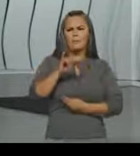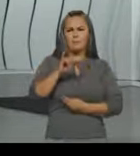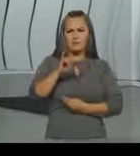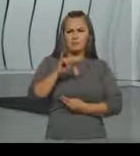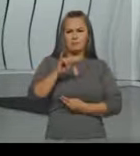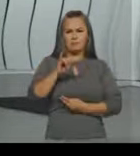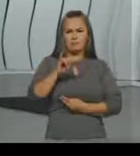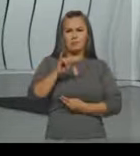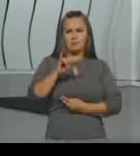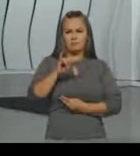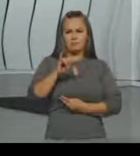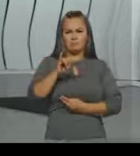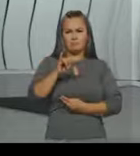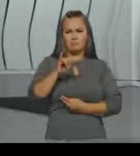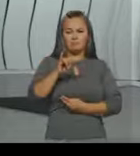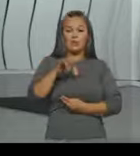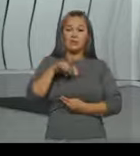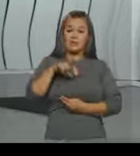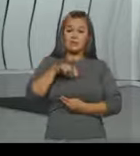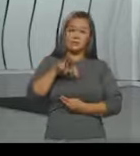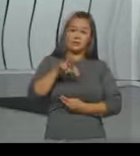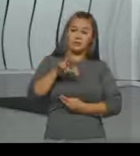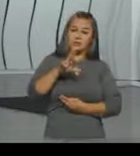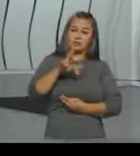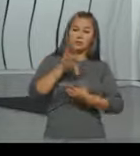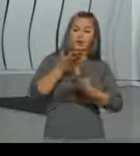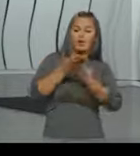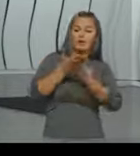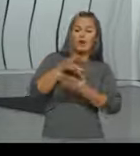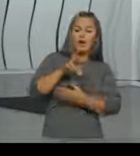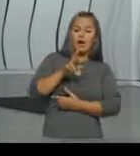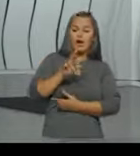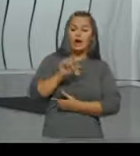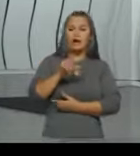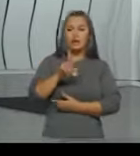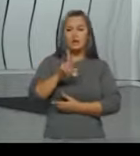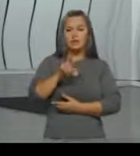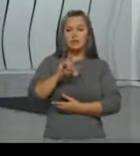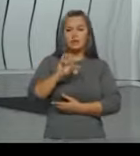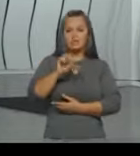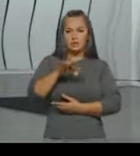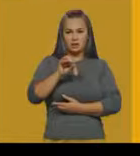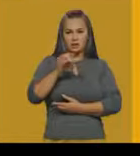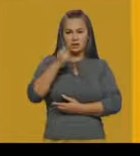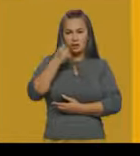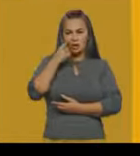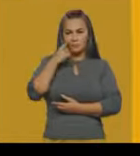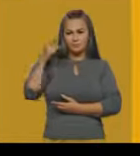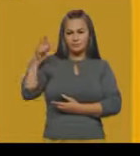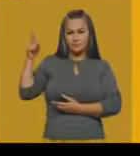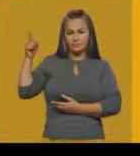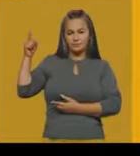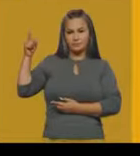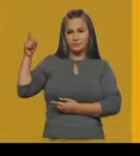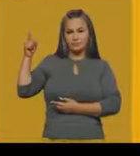para nós, quando eu estiver trabalhando com radiano. O 0 normal, né? Aqui equivale